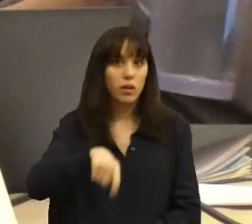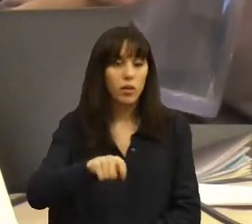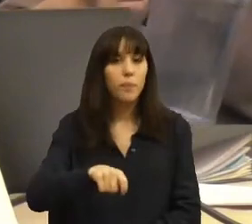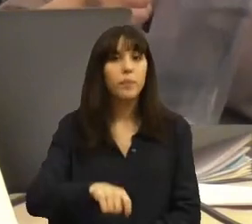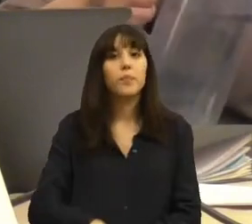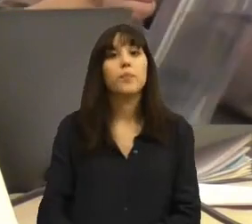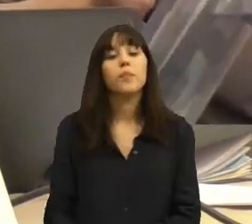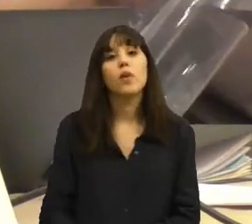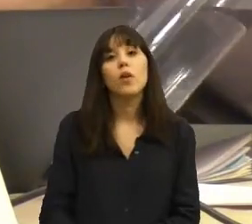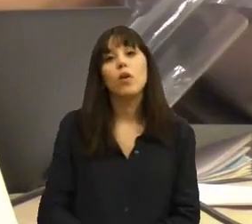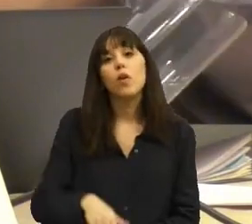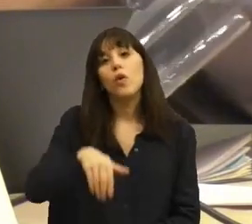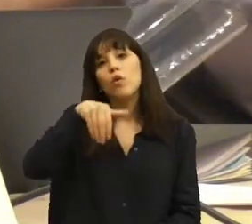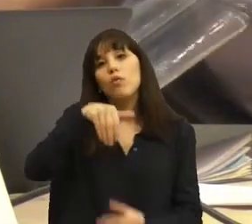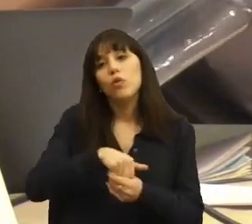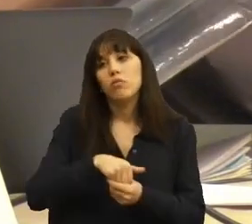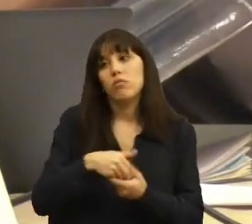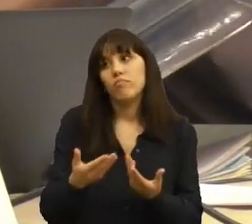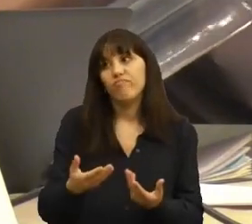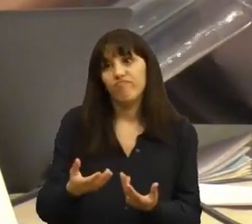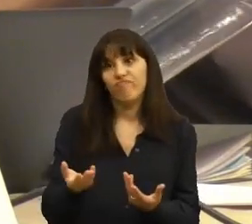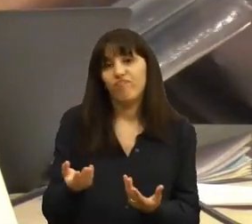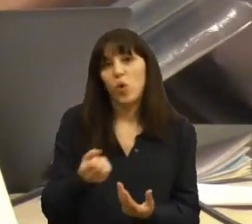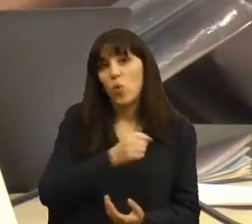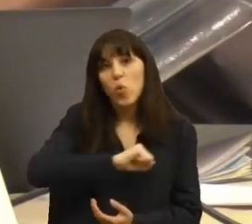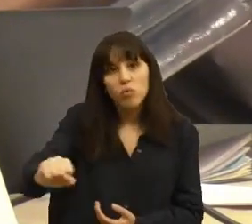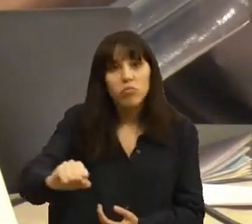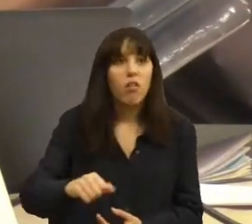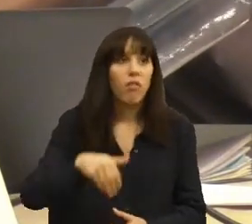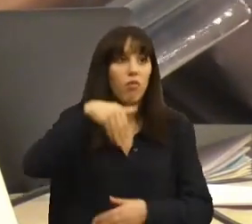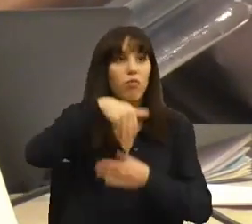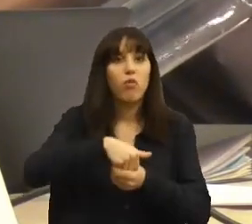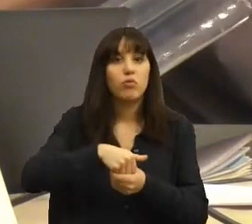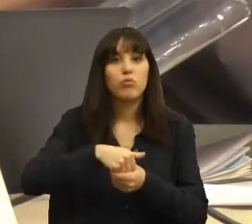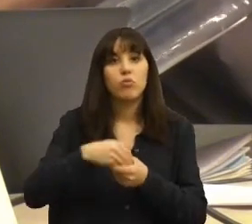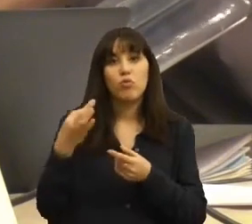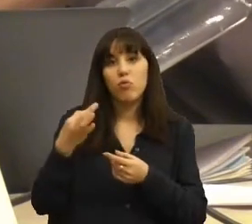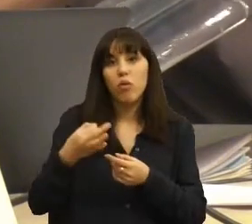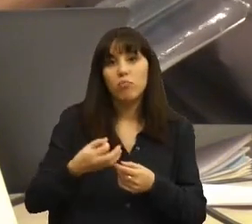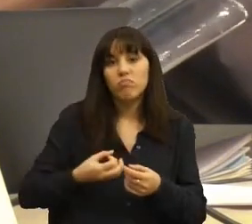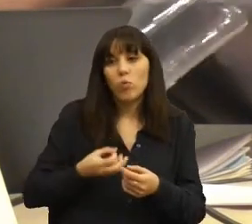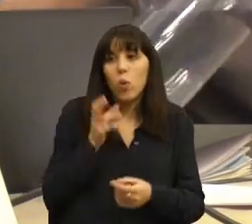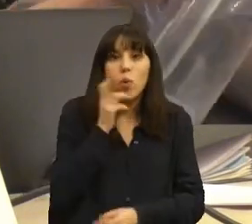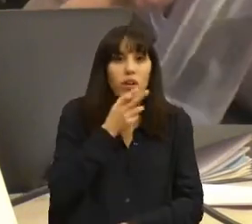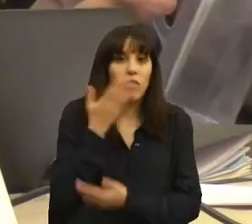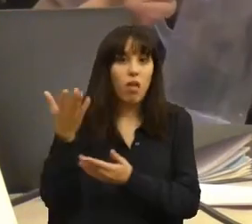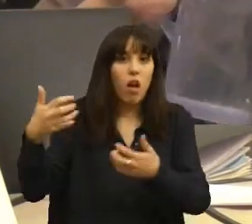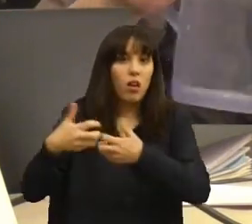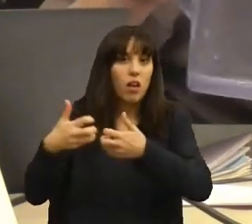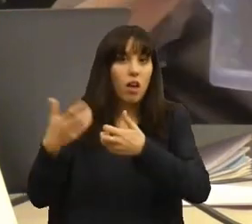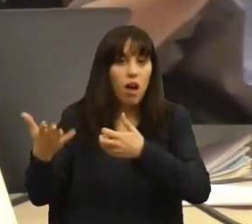um voto de condenação, é um voto que assinala a tragédia que é ter esta guerra a